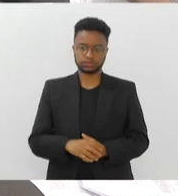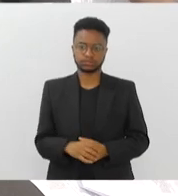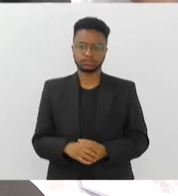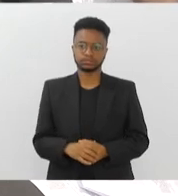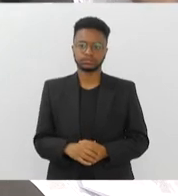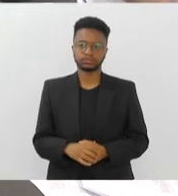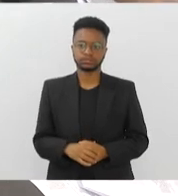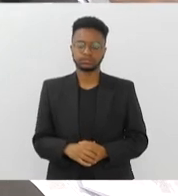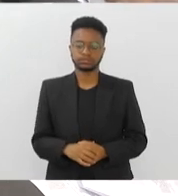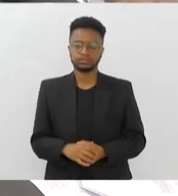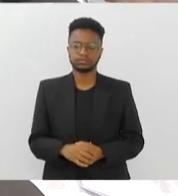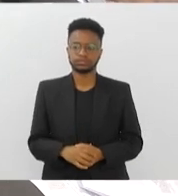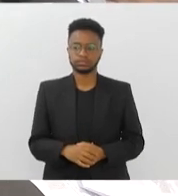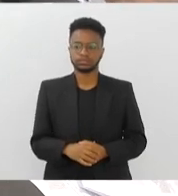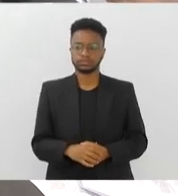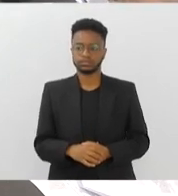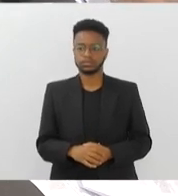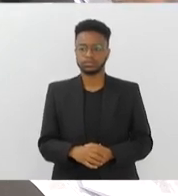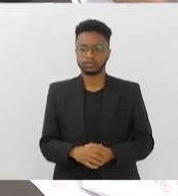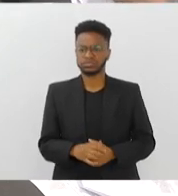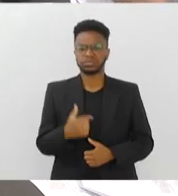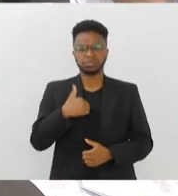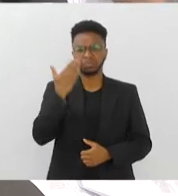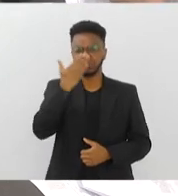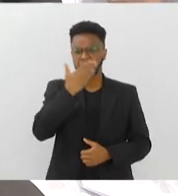Está perfeito. Eu nunca vi gato.